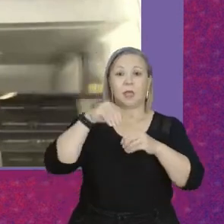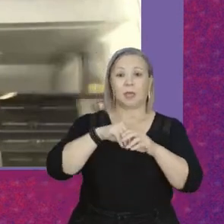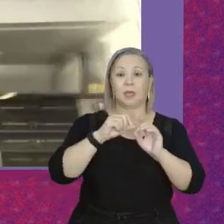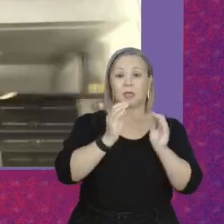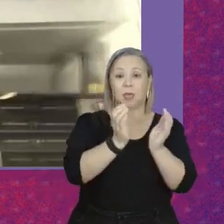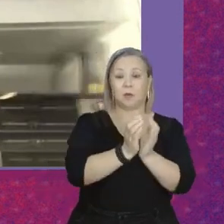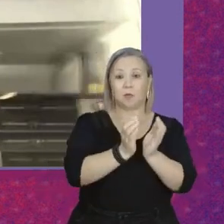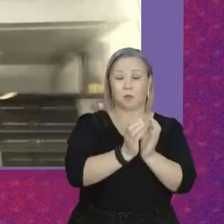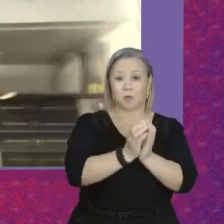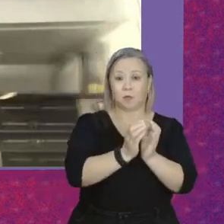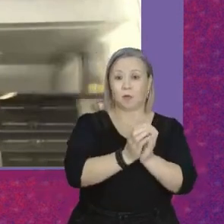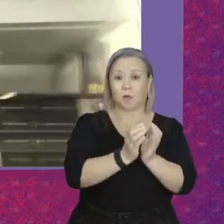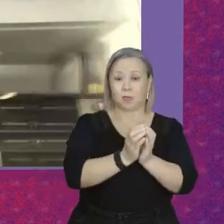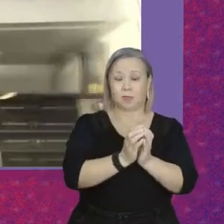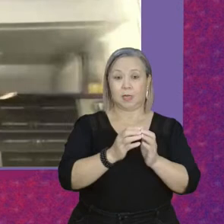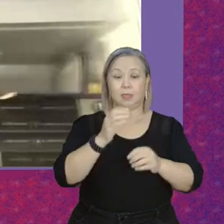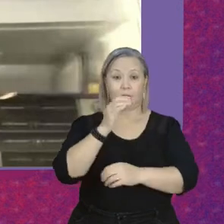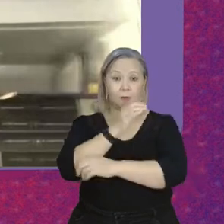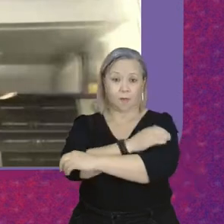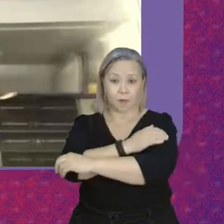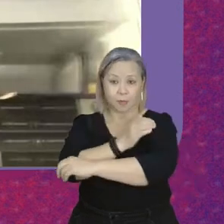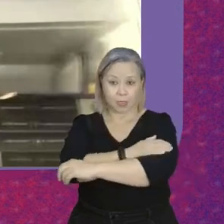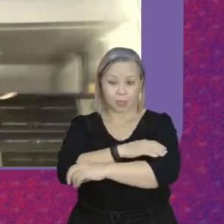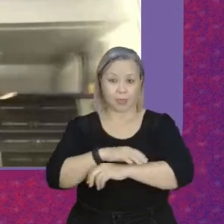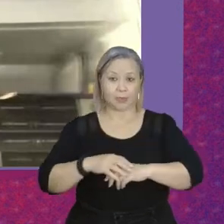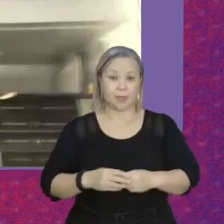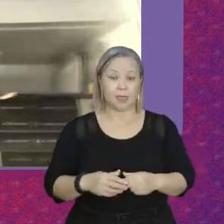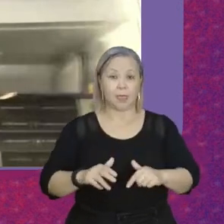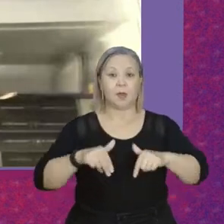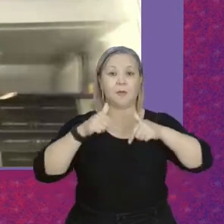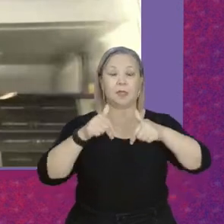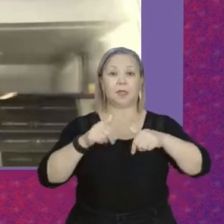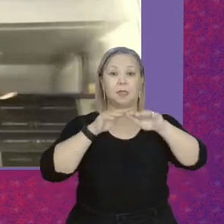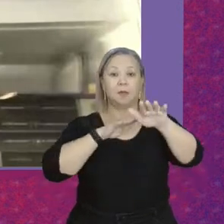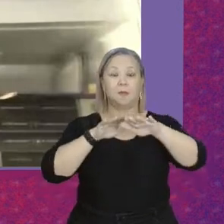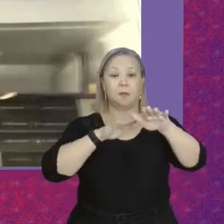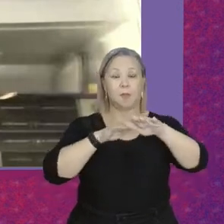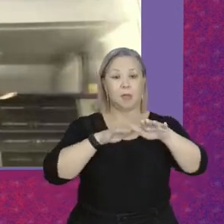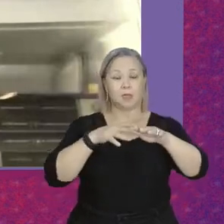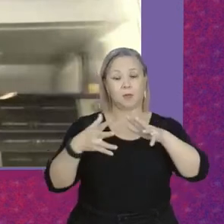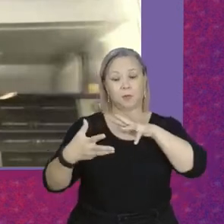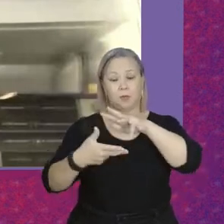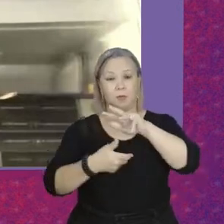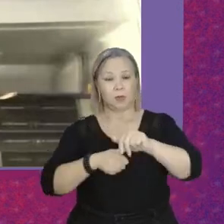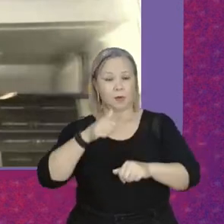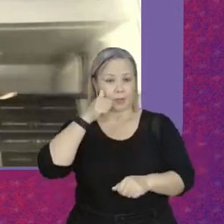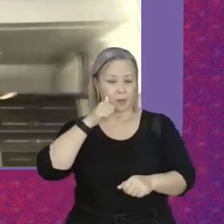Organização Feminista, e é militante da Marcha Mundial das Mulheres.